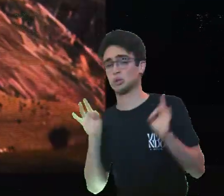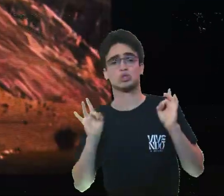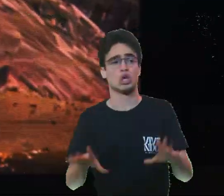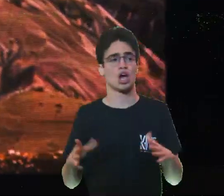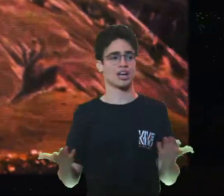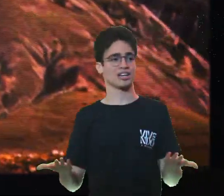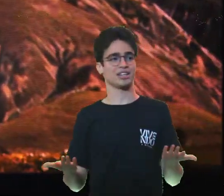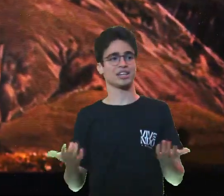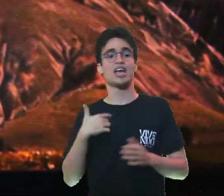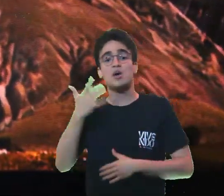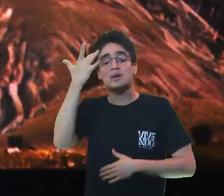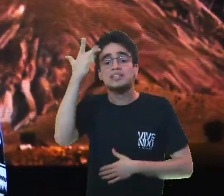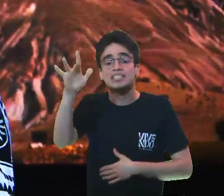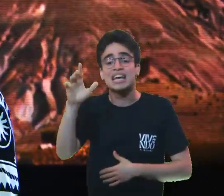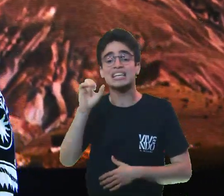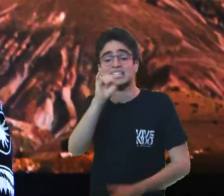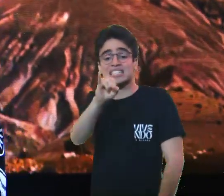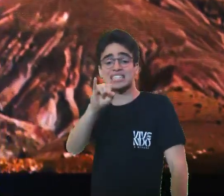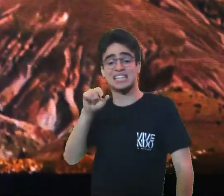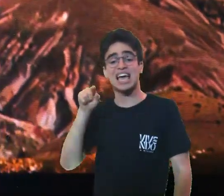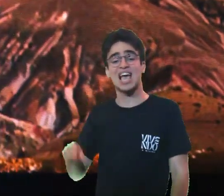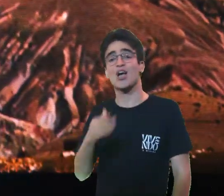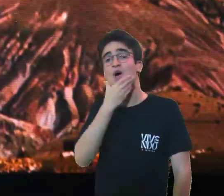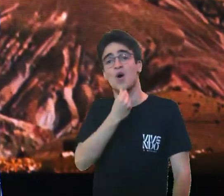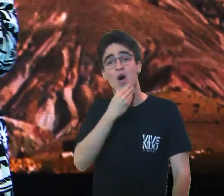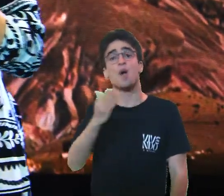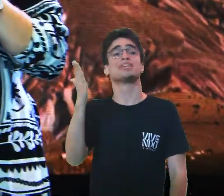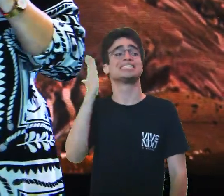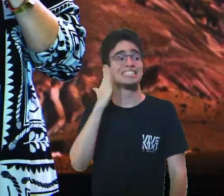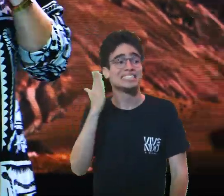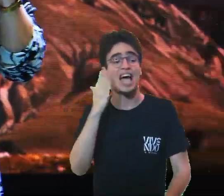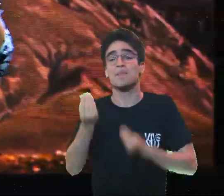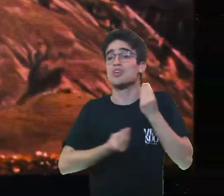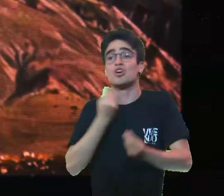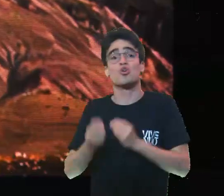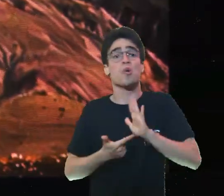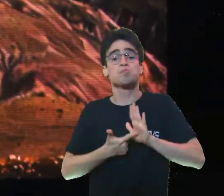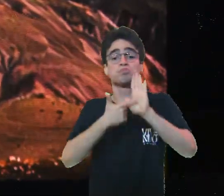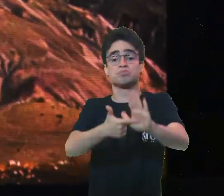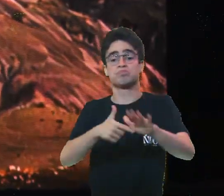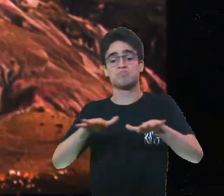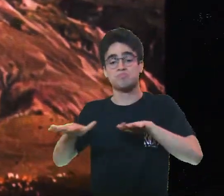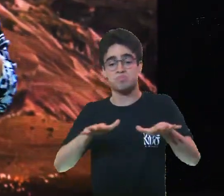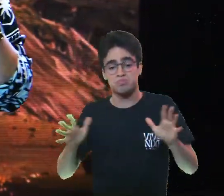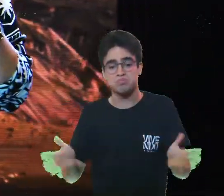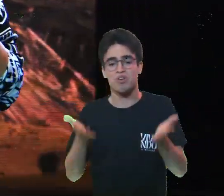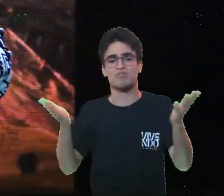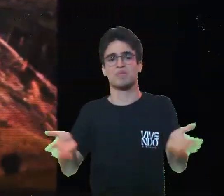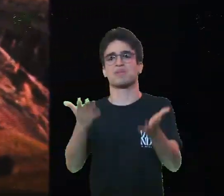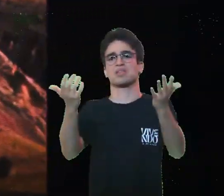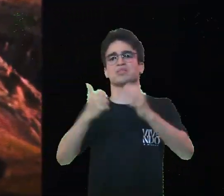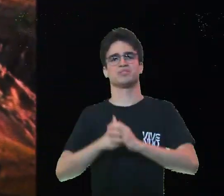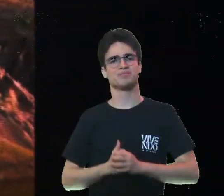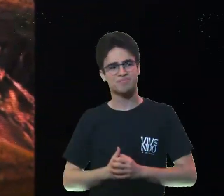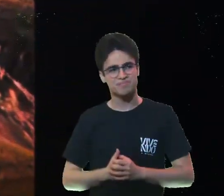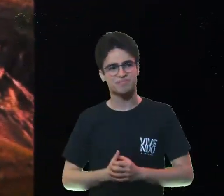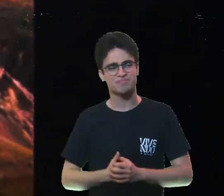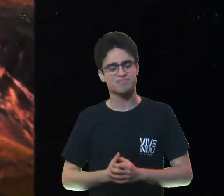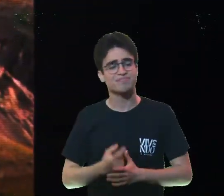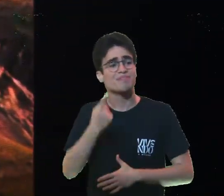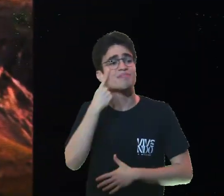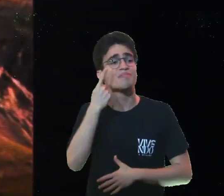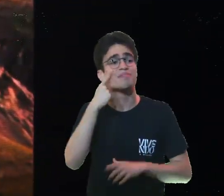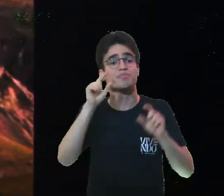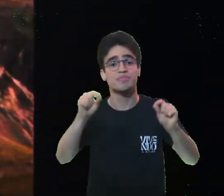sei se esse homem tem ideia do efeito da praticidade do movimento dele. Olha aqui para mim. Deus está